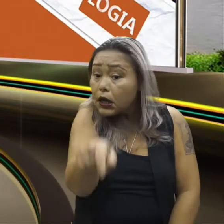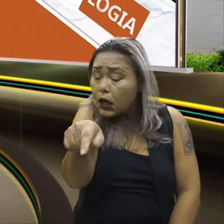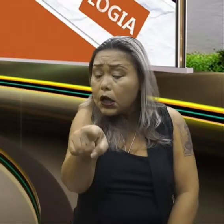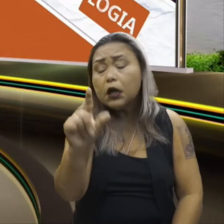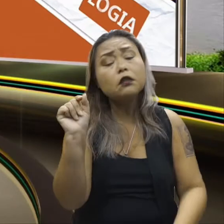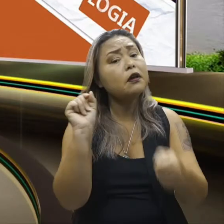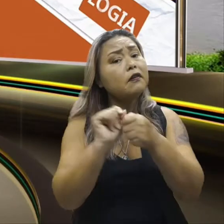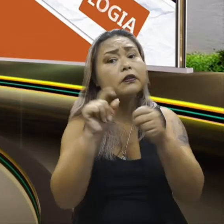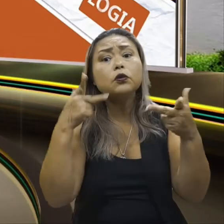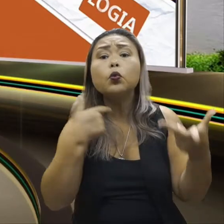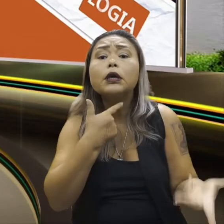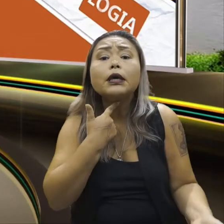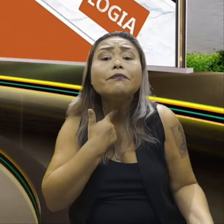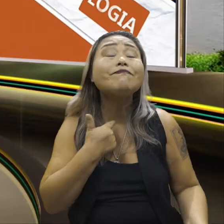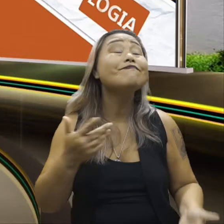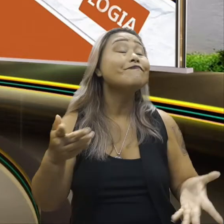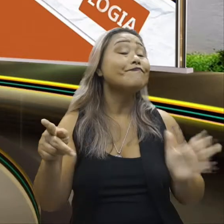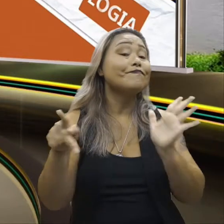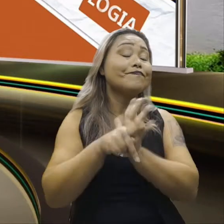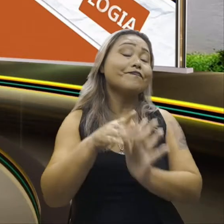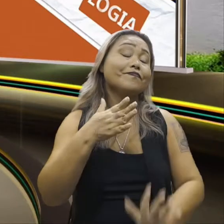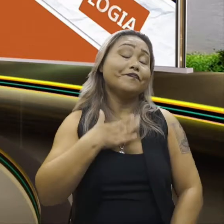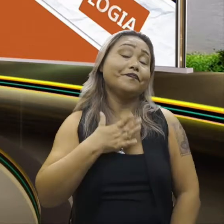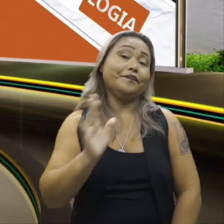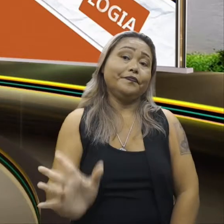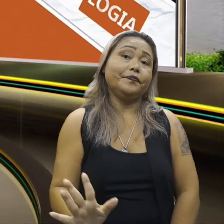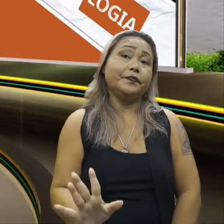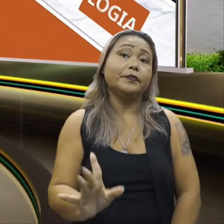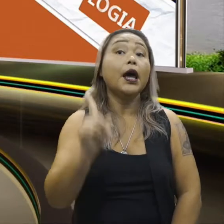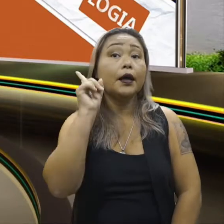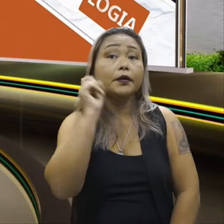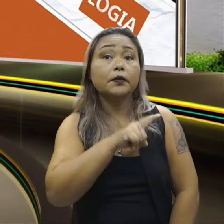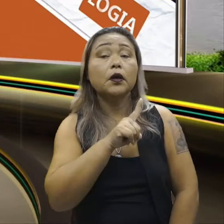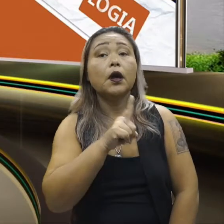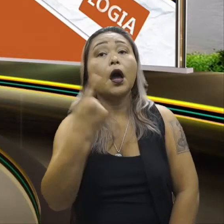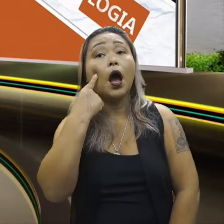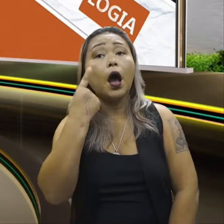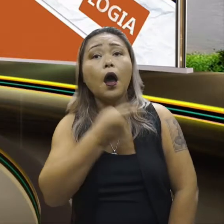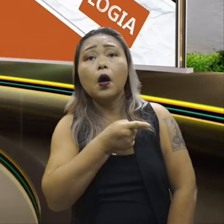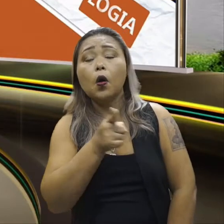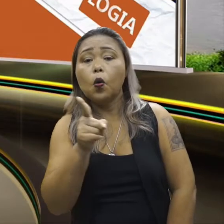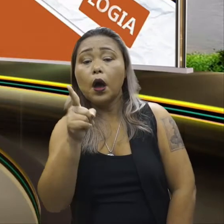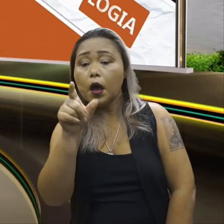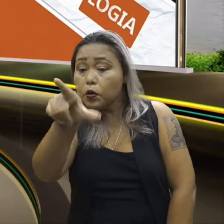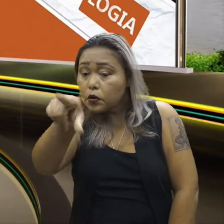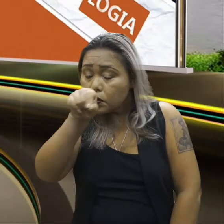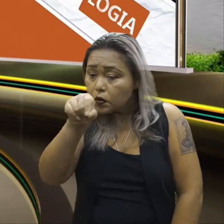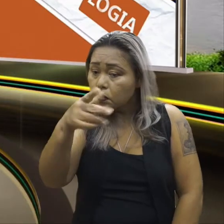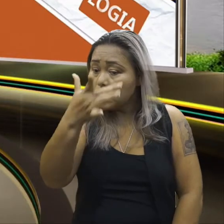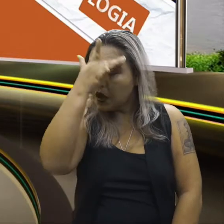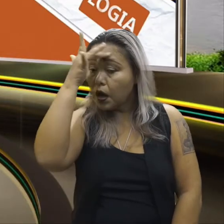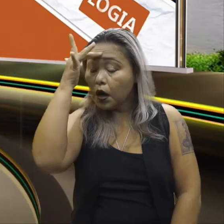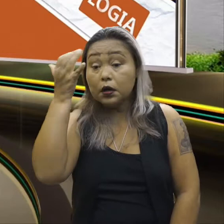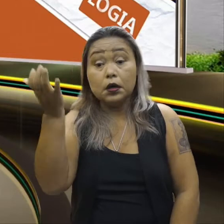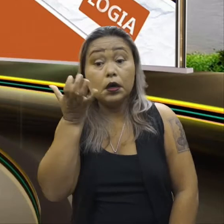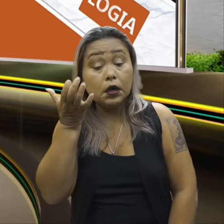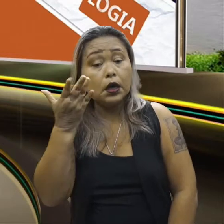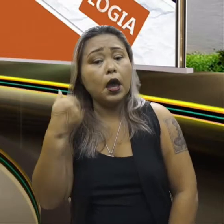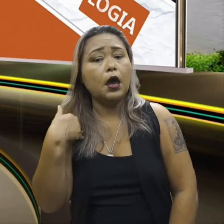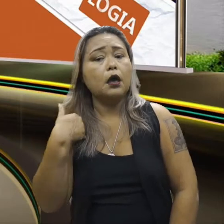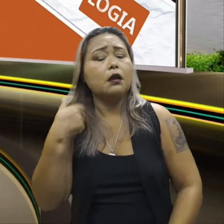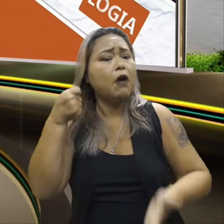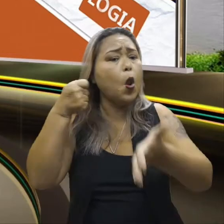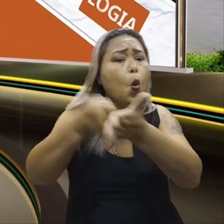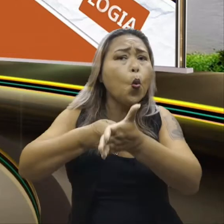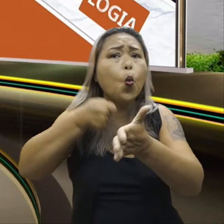fizesse. Esse é o problema da democracia representativa. Eu elejo aquelas pessoas, espero que elas lutem pelos meus direitos,